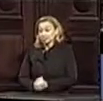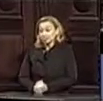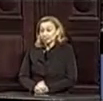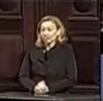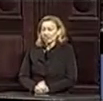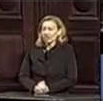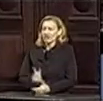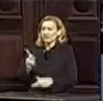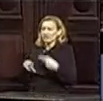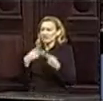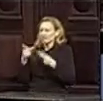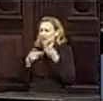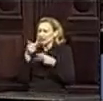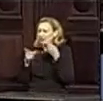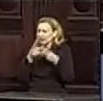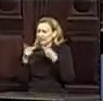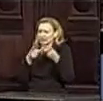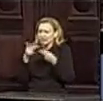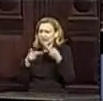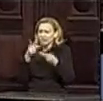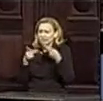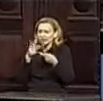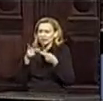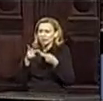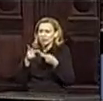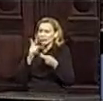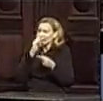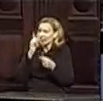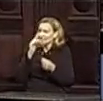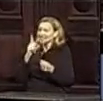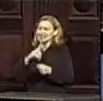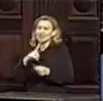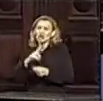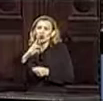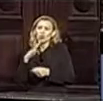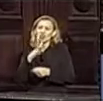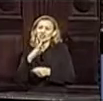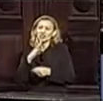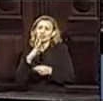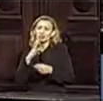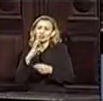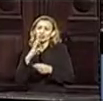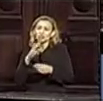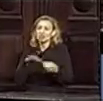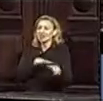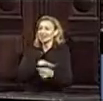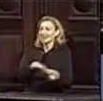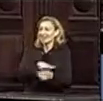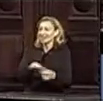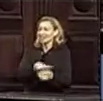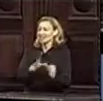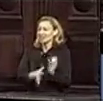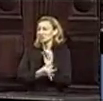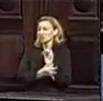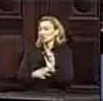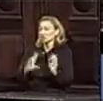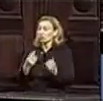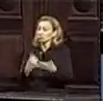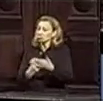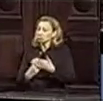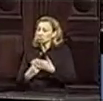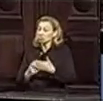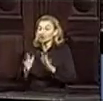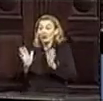Fala como se algum conhecimento tivesse. E agora, diante do